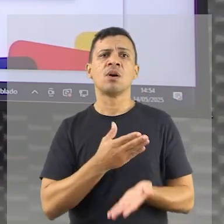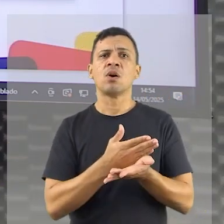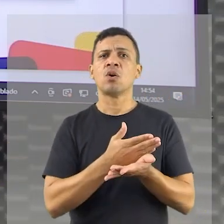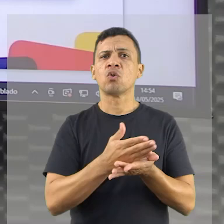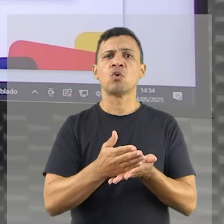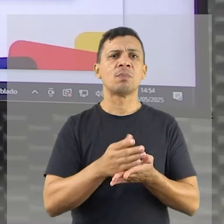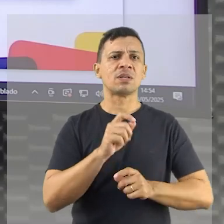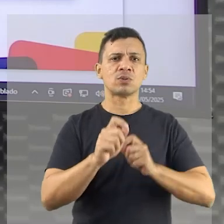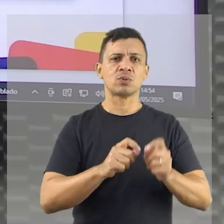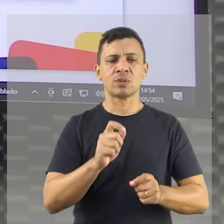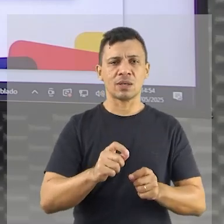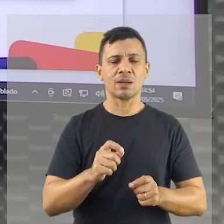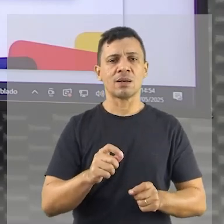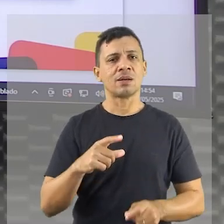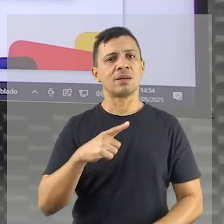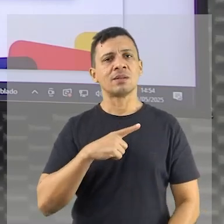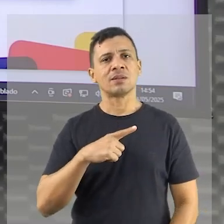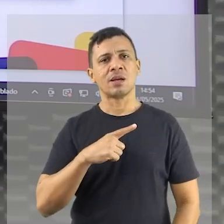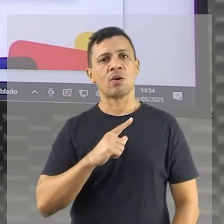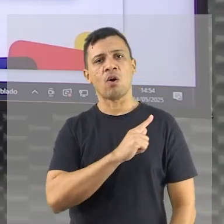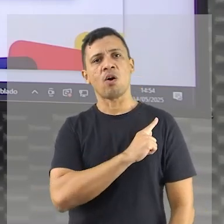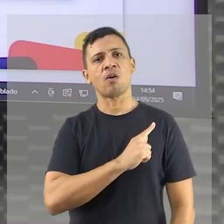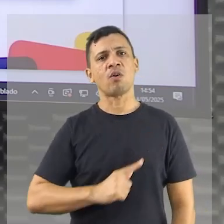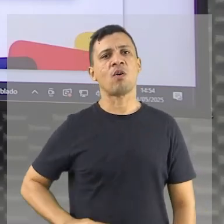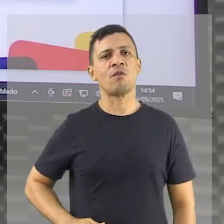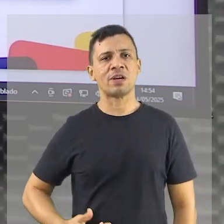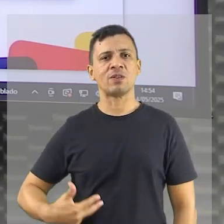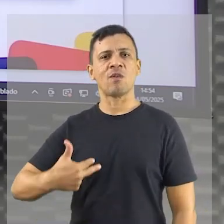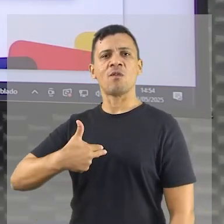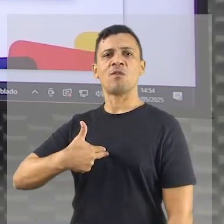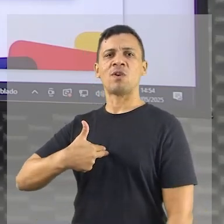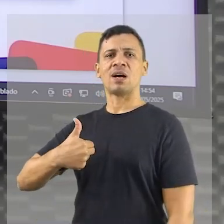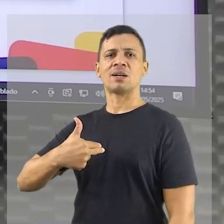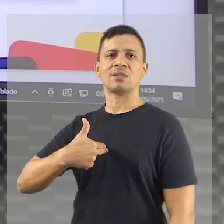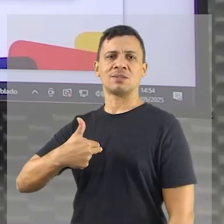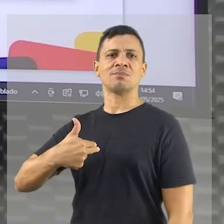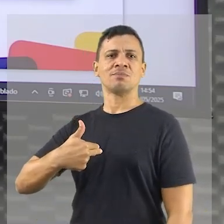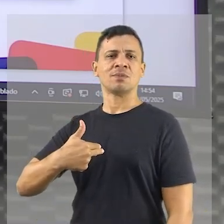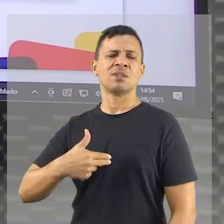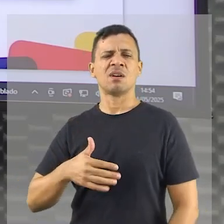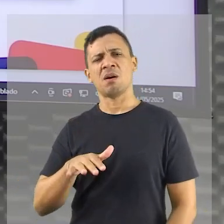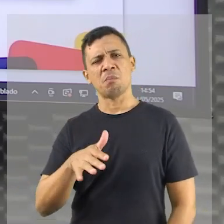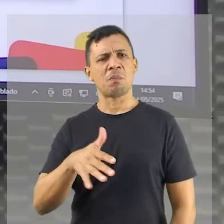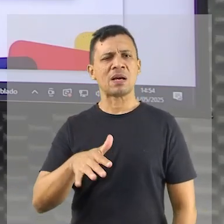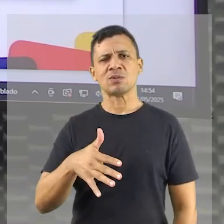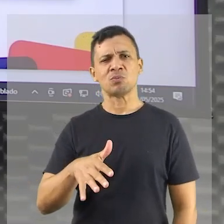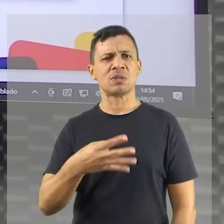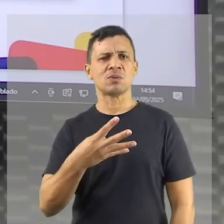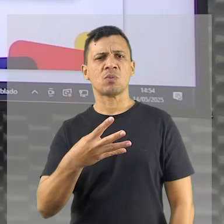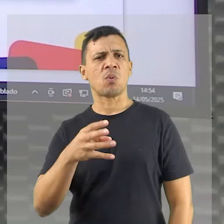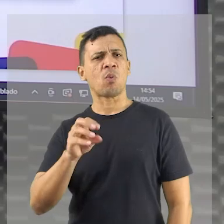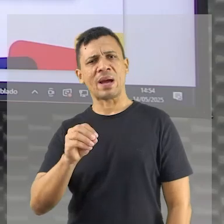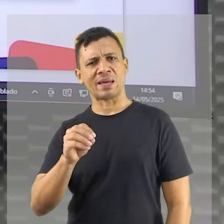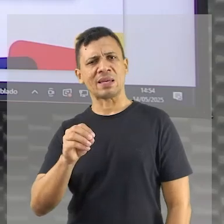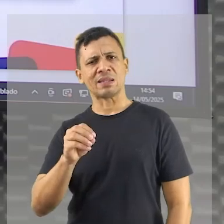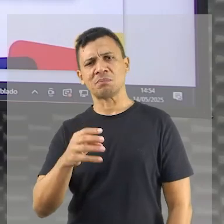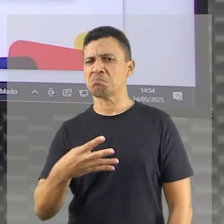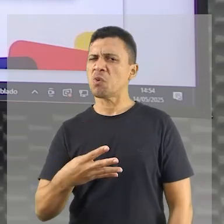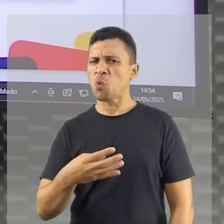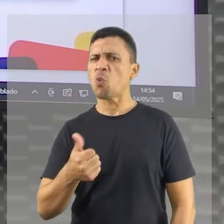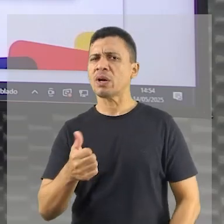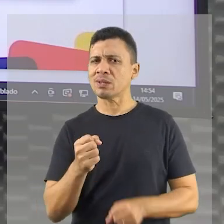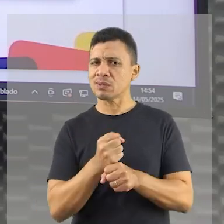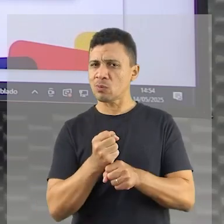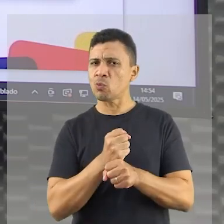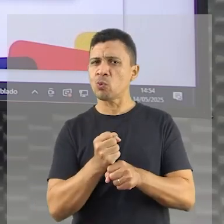caso, o que faz com que um determinado momento, ou parte, ou tópico da disciplina seja especial,